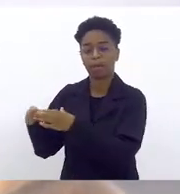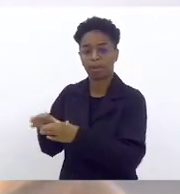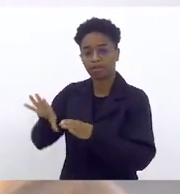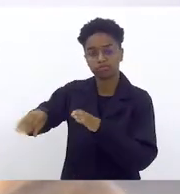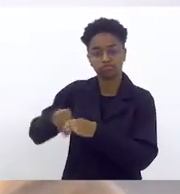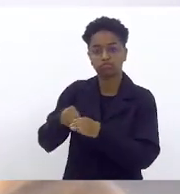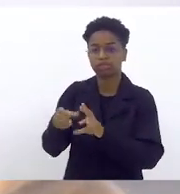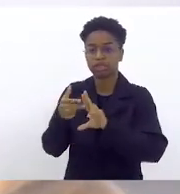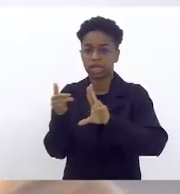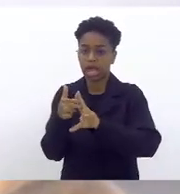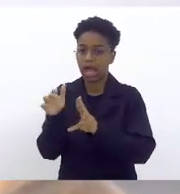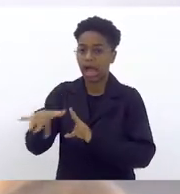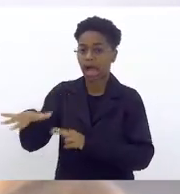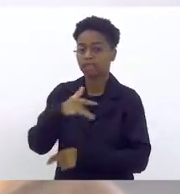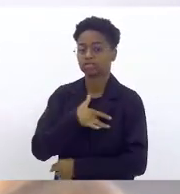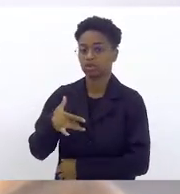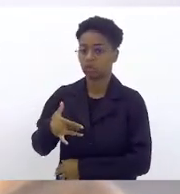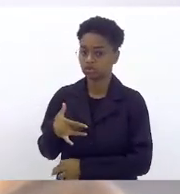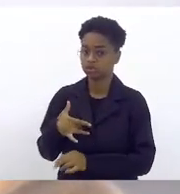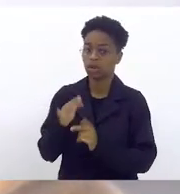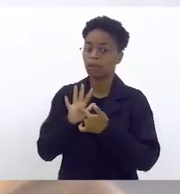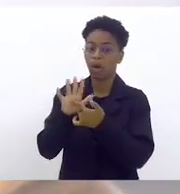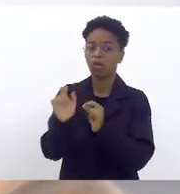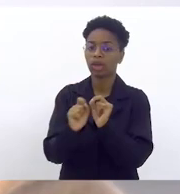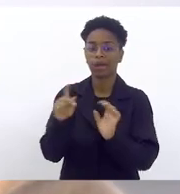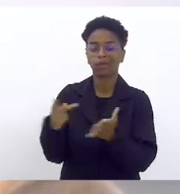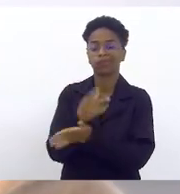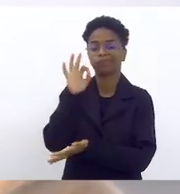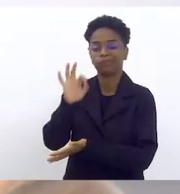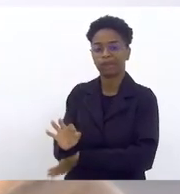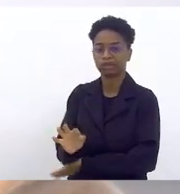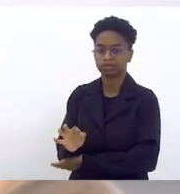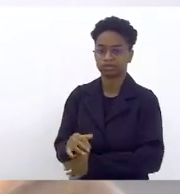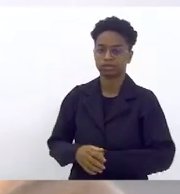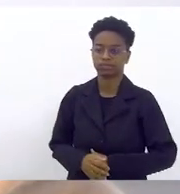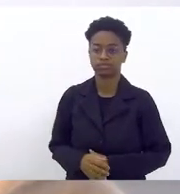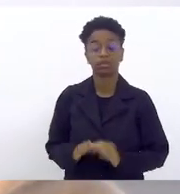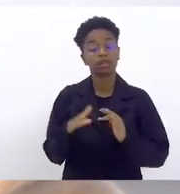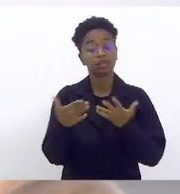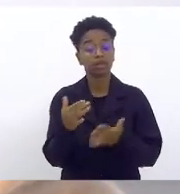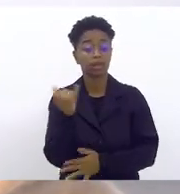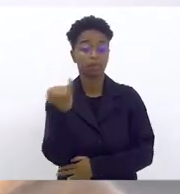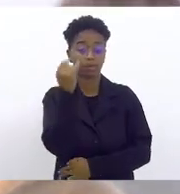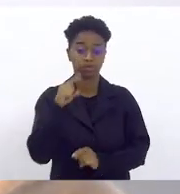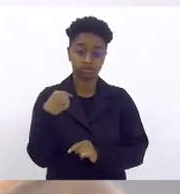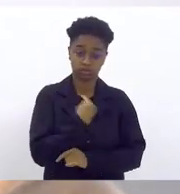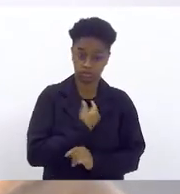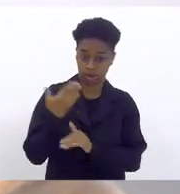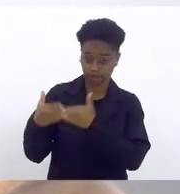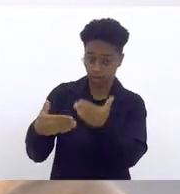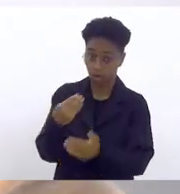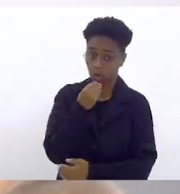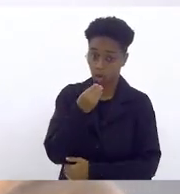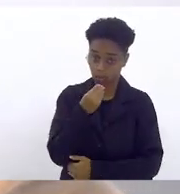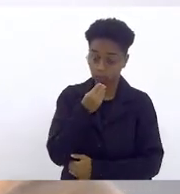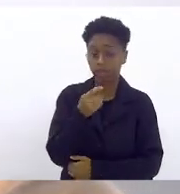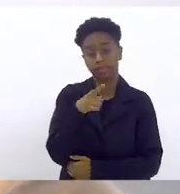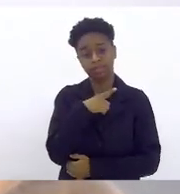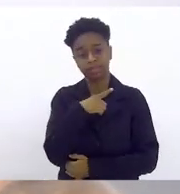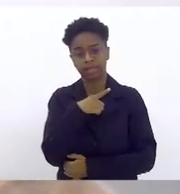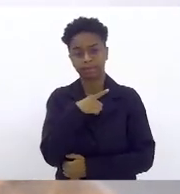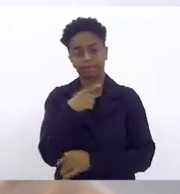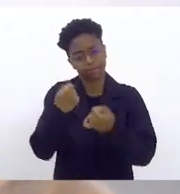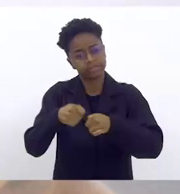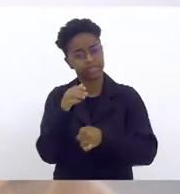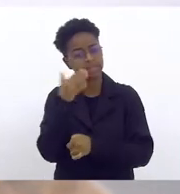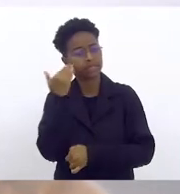tem se tem sido manifestado como realidade né então é importante que nós avancemos obviamente além é de